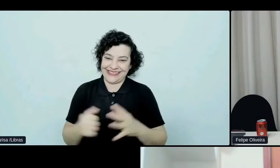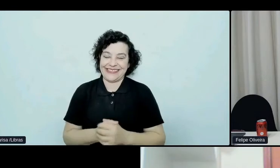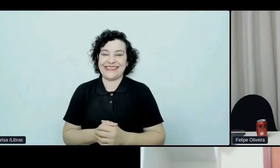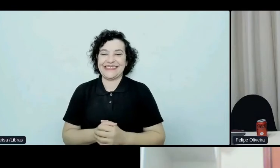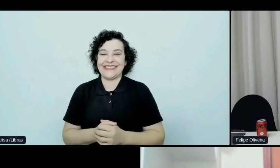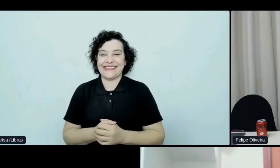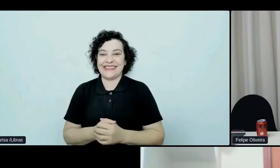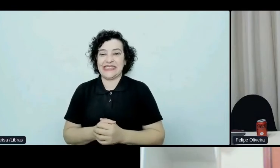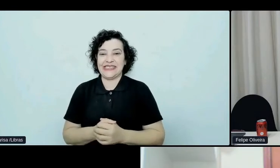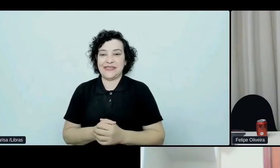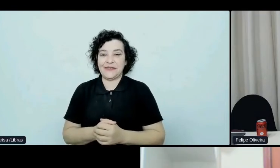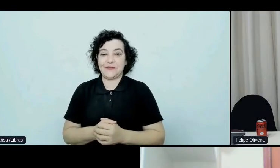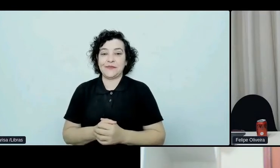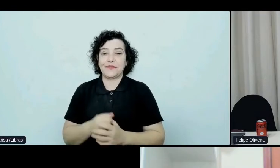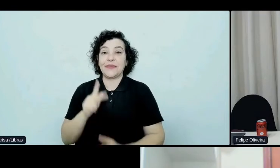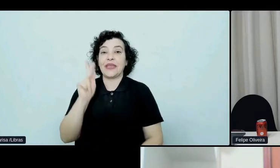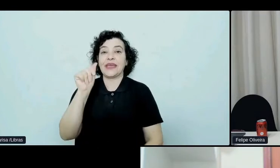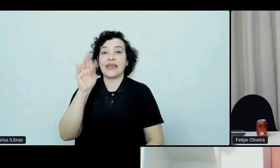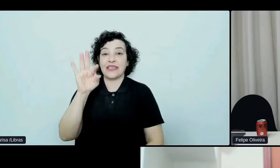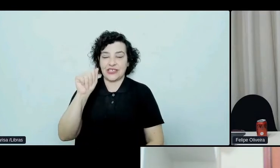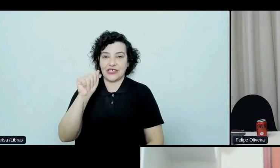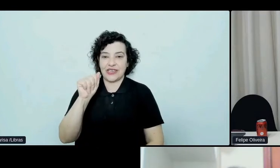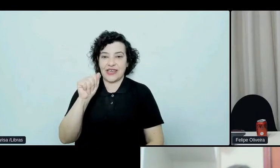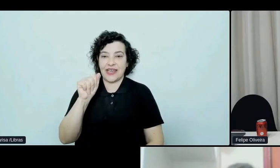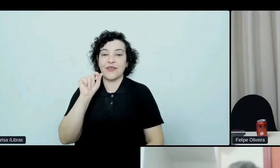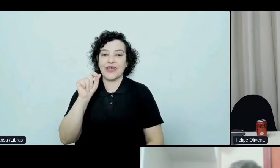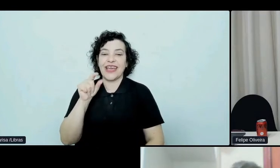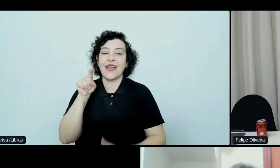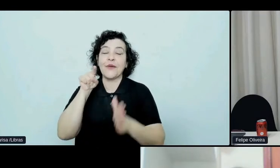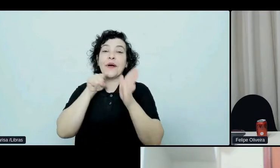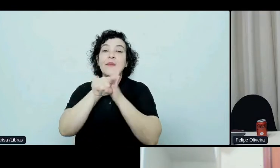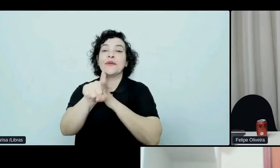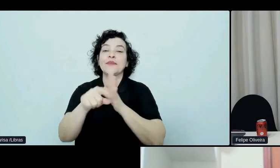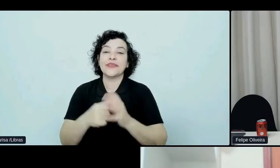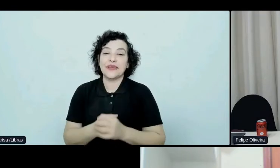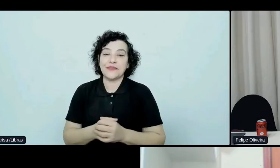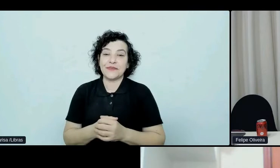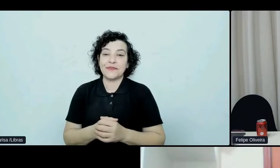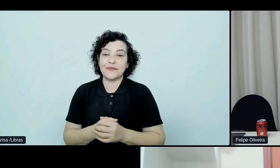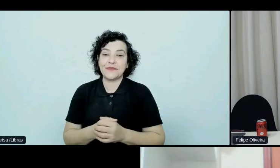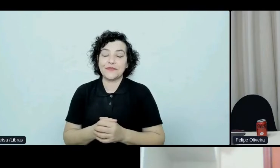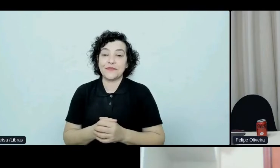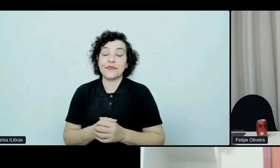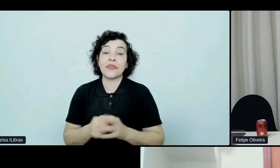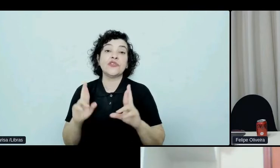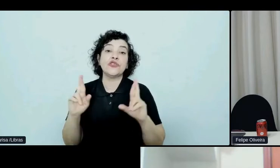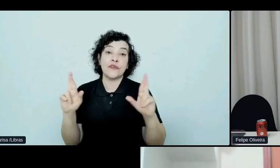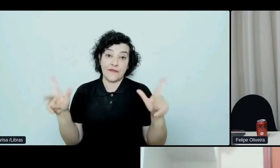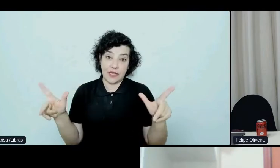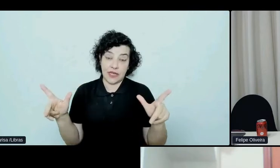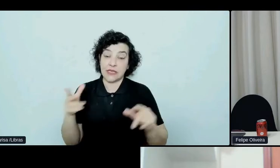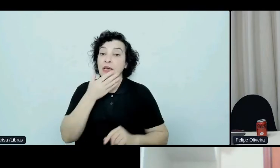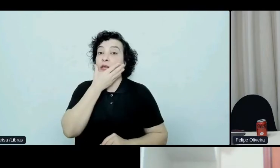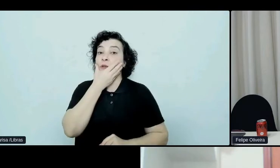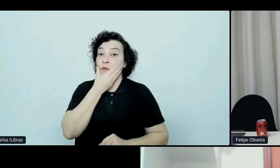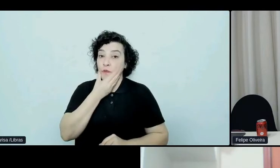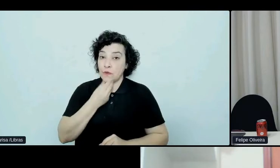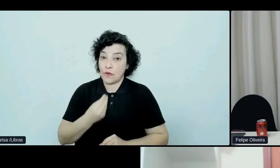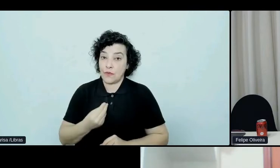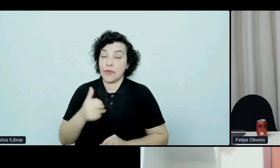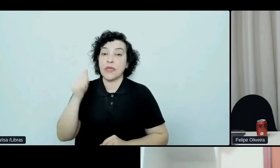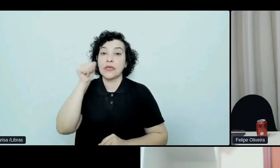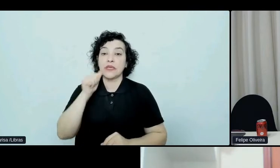uma expressão, então, aí piora, porque aí eu falo uma expressão que é minha, ela fala, que tem a ver o teto com o céu, com a